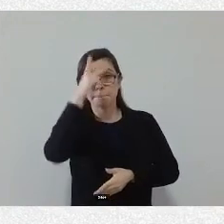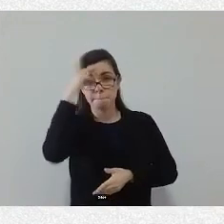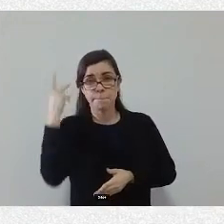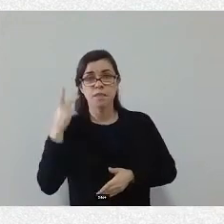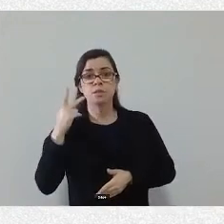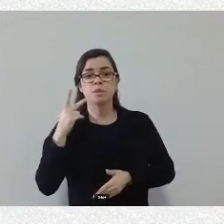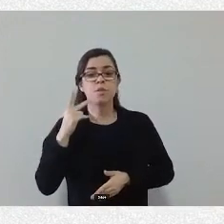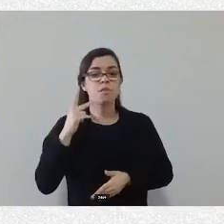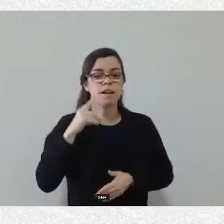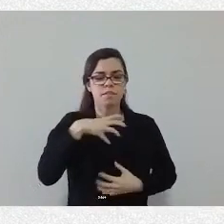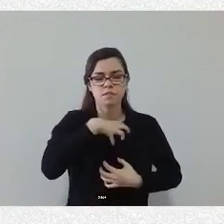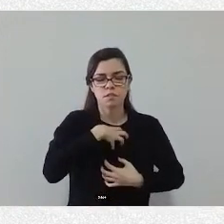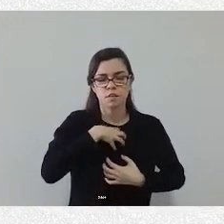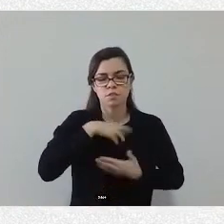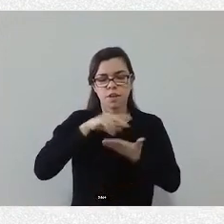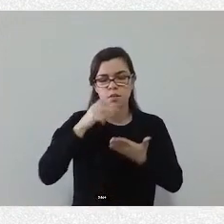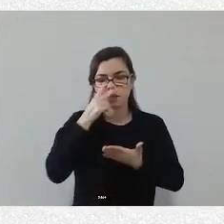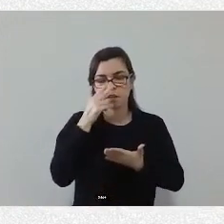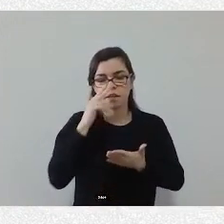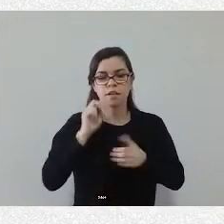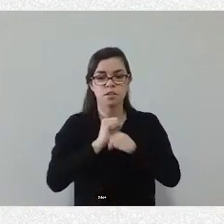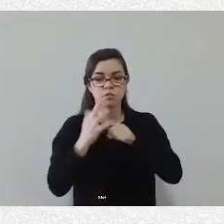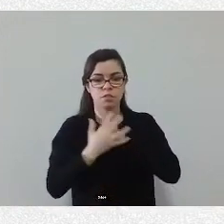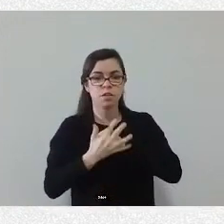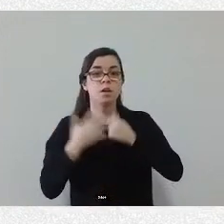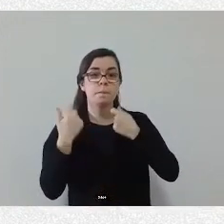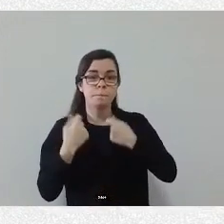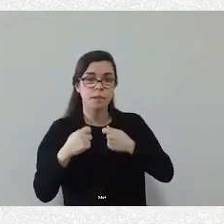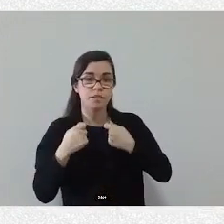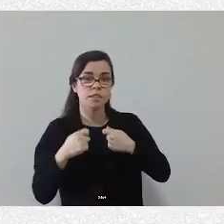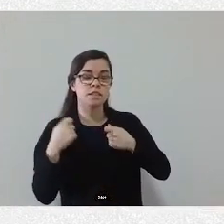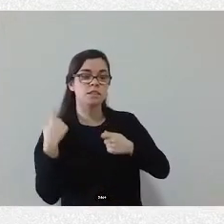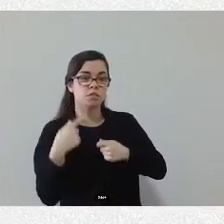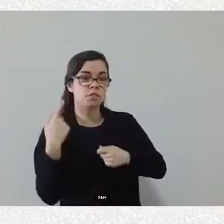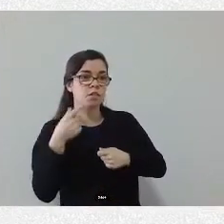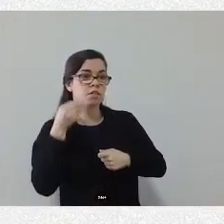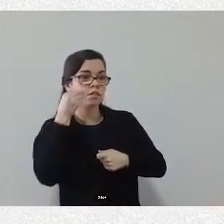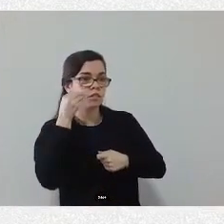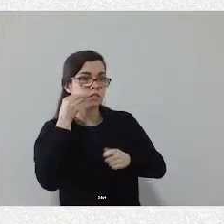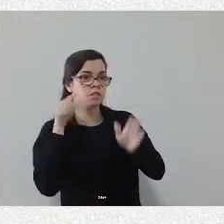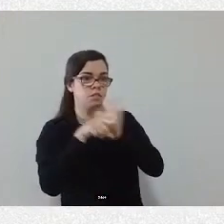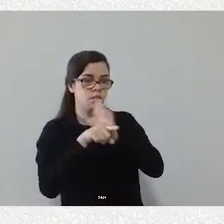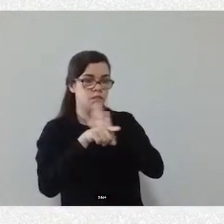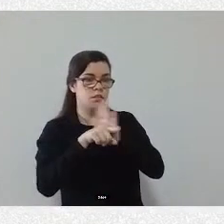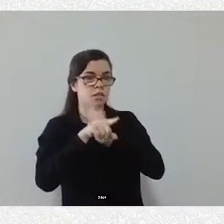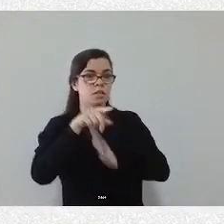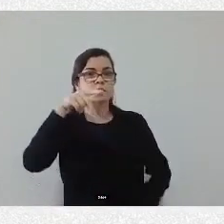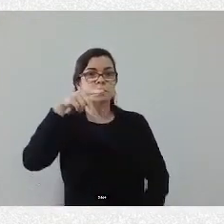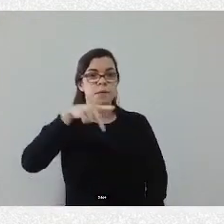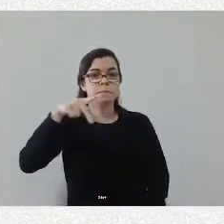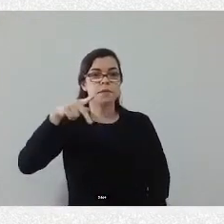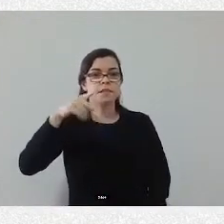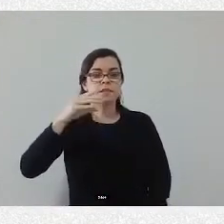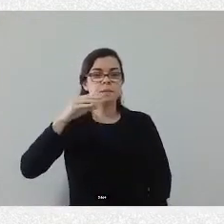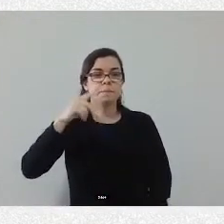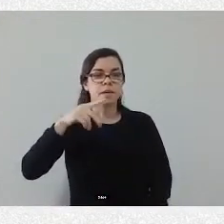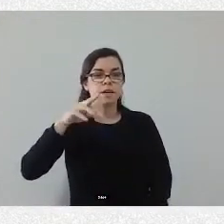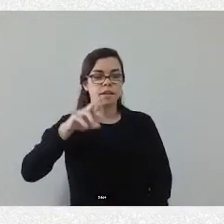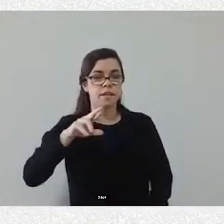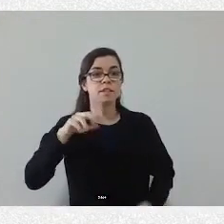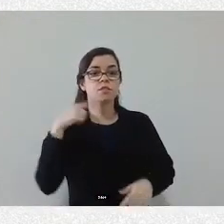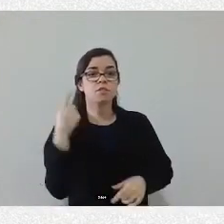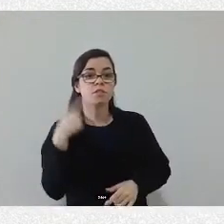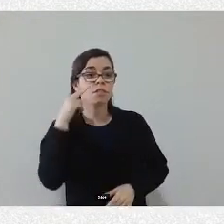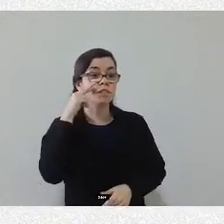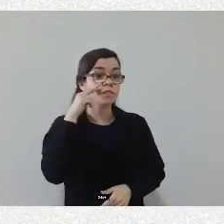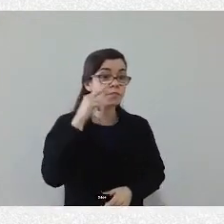submetidas à coleta do exame de RT-PCR, e o que nós faremos é justamente fazer o gerenciamento das amostras e a análise